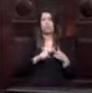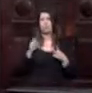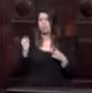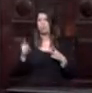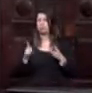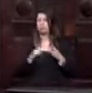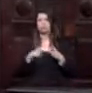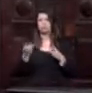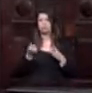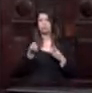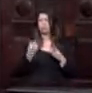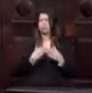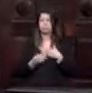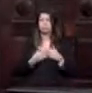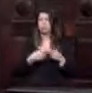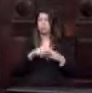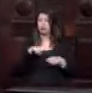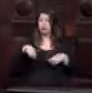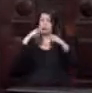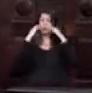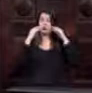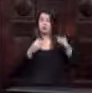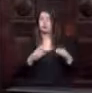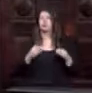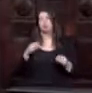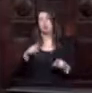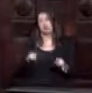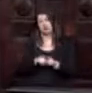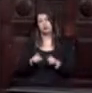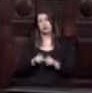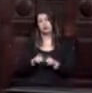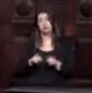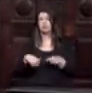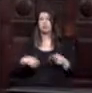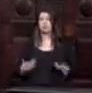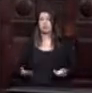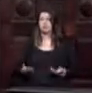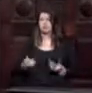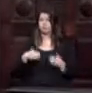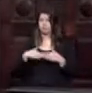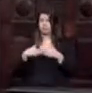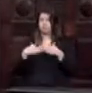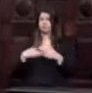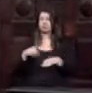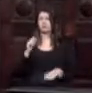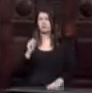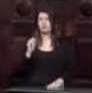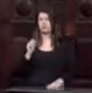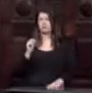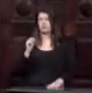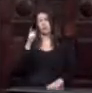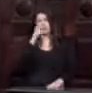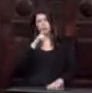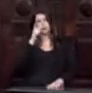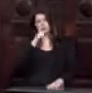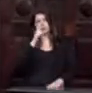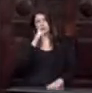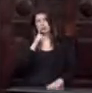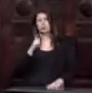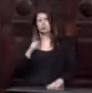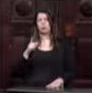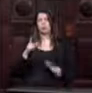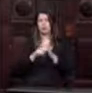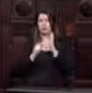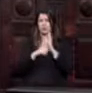levar também o nosso respeito aos pensionistas. O que pedimos aqui é que se cumpra o artigo 37